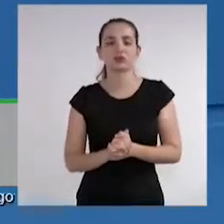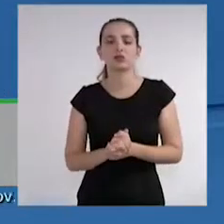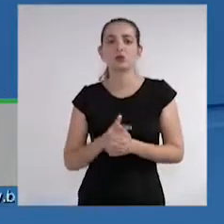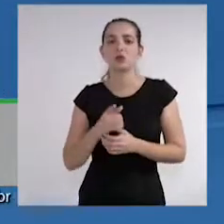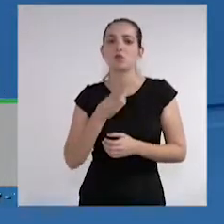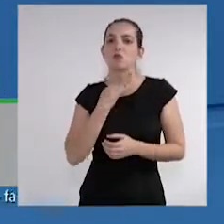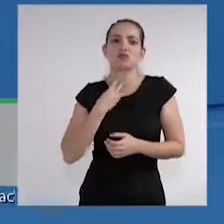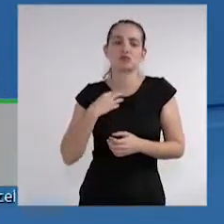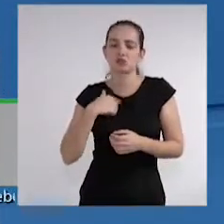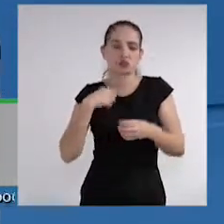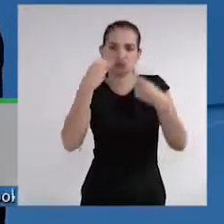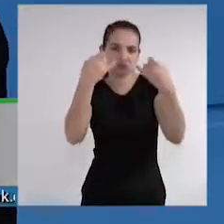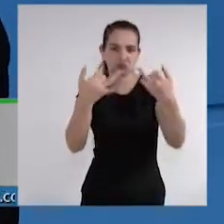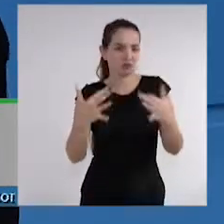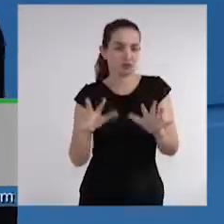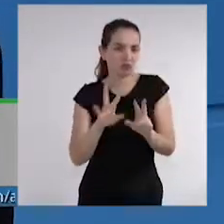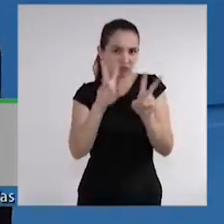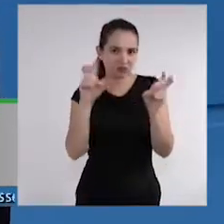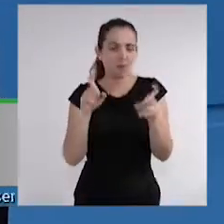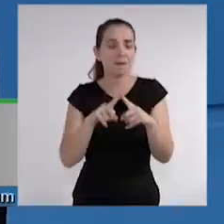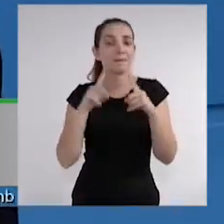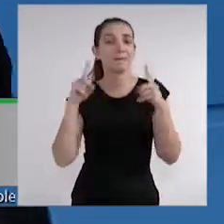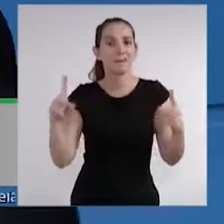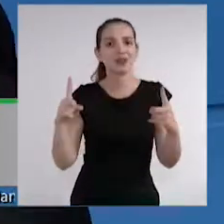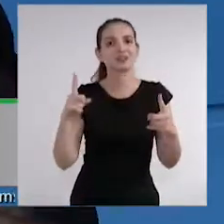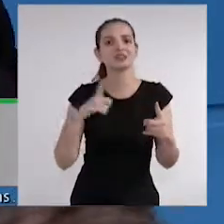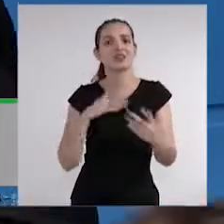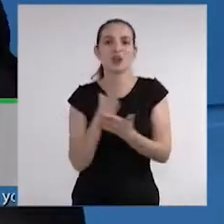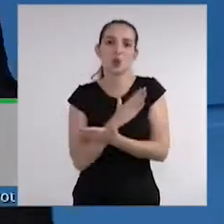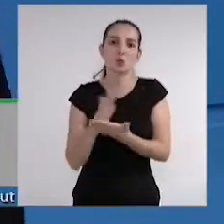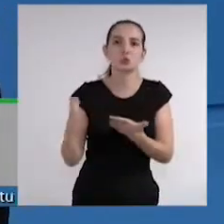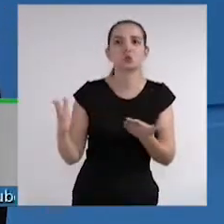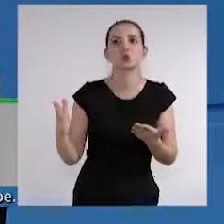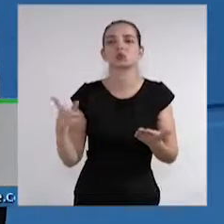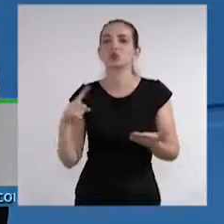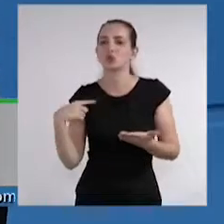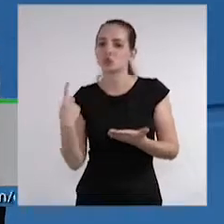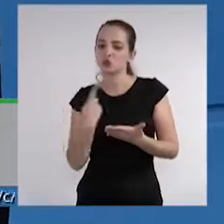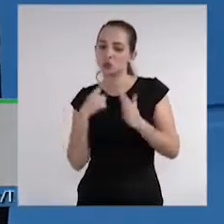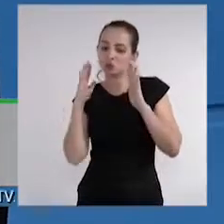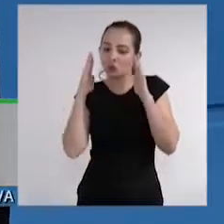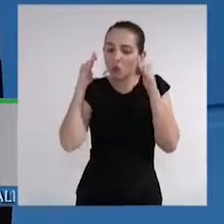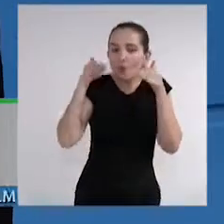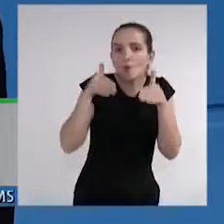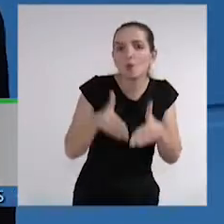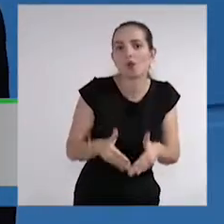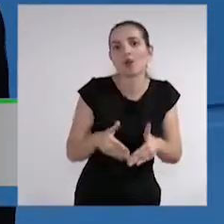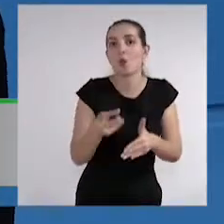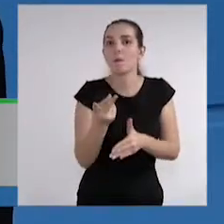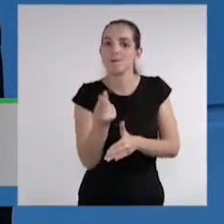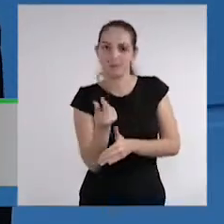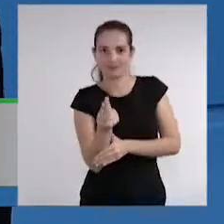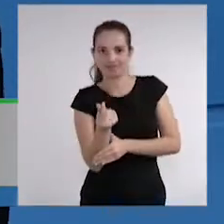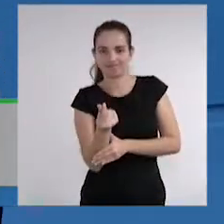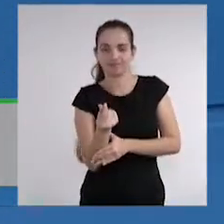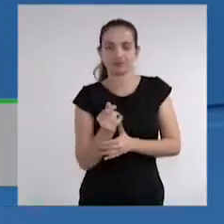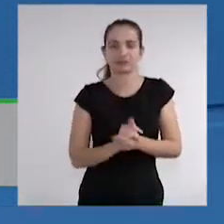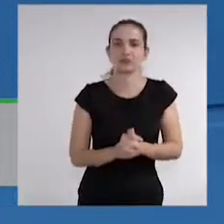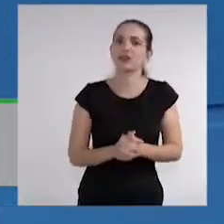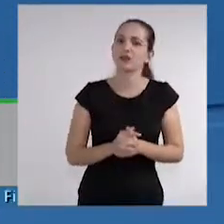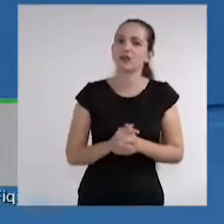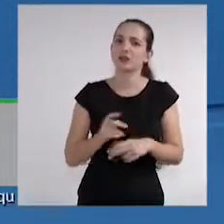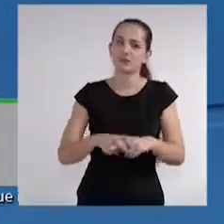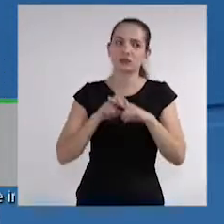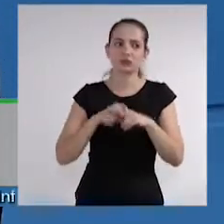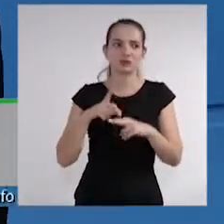que não vão aumentar aqui no mérito, há um certo mergulhamento em relação ao preço. E aí, a partir daí,